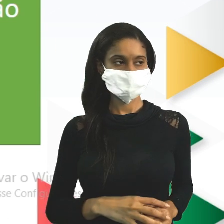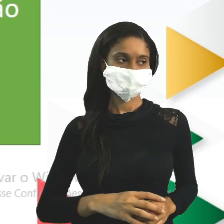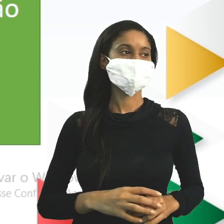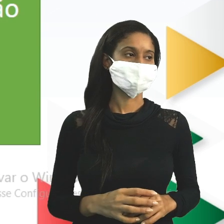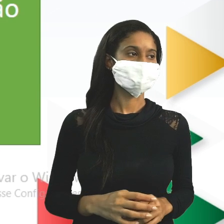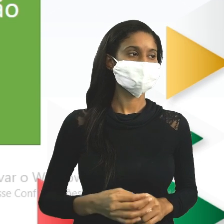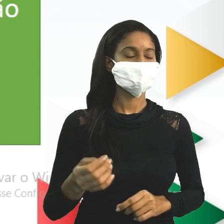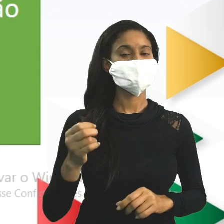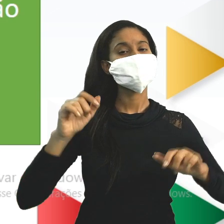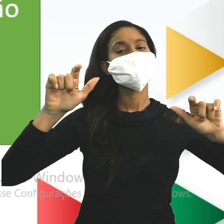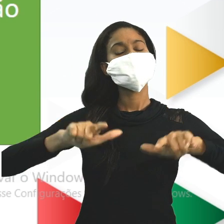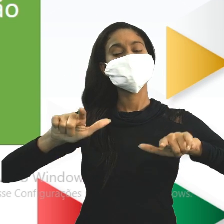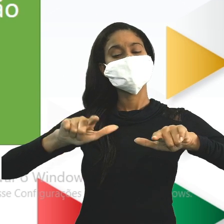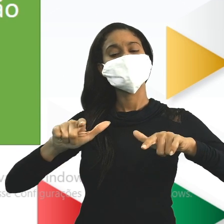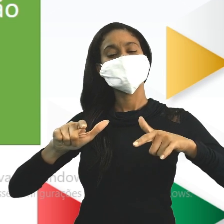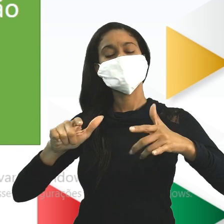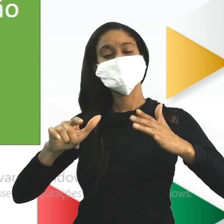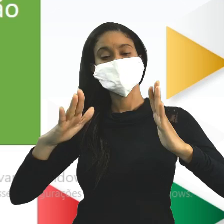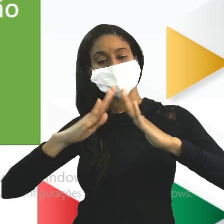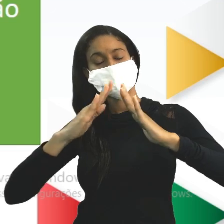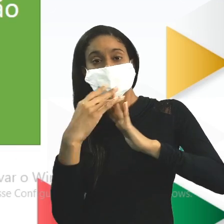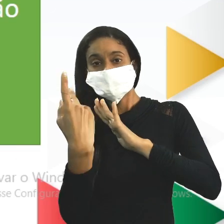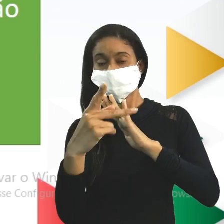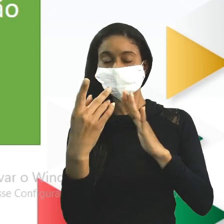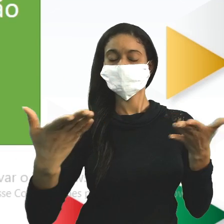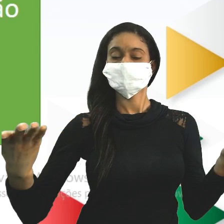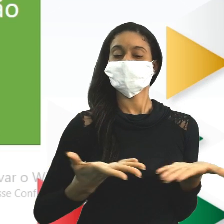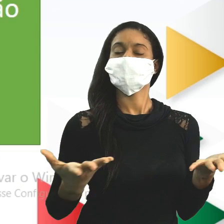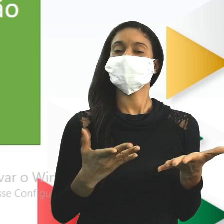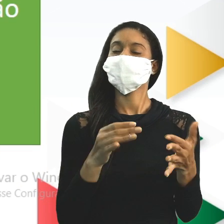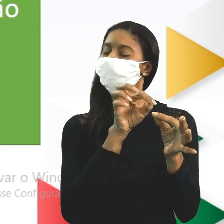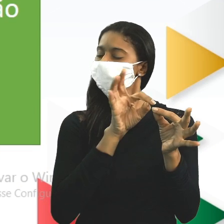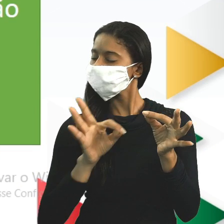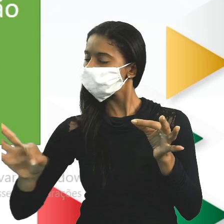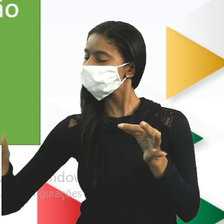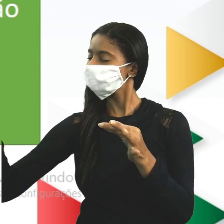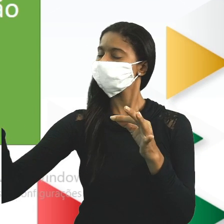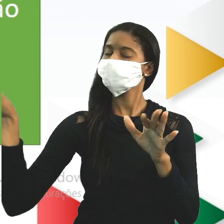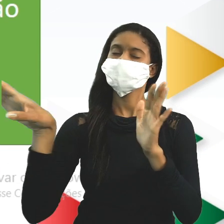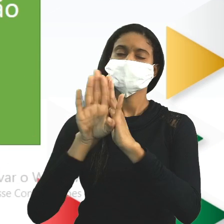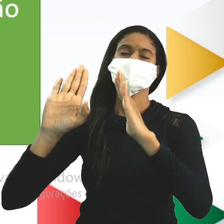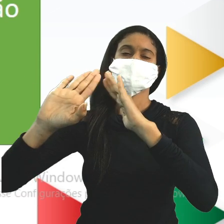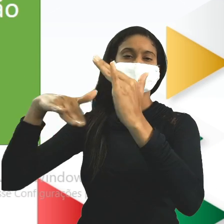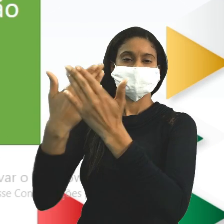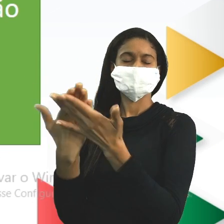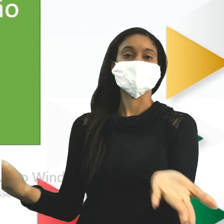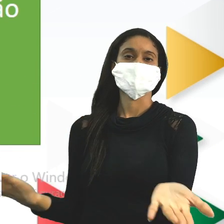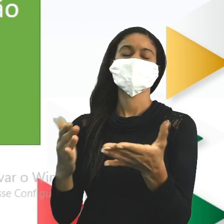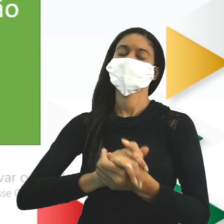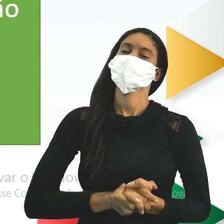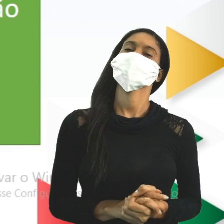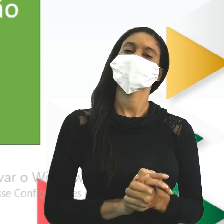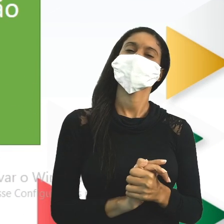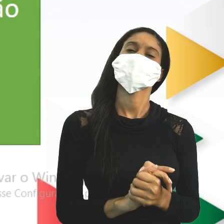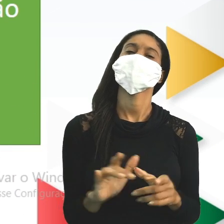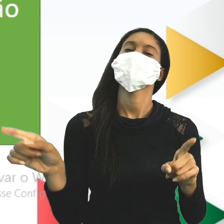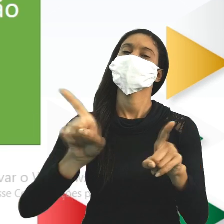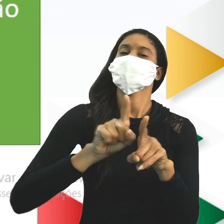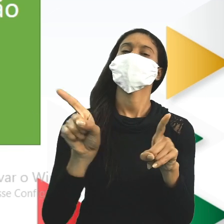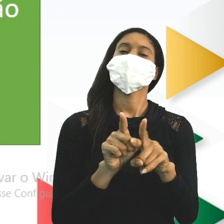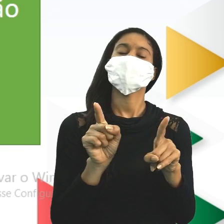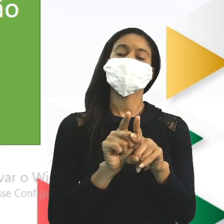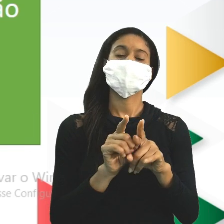tua casa, de onde é o lugar que tu estás, aquele trajetozinho da escola para casa, da casa para